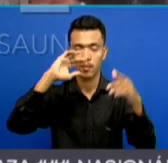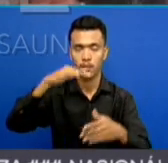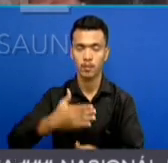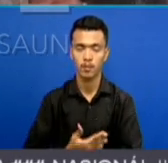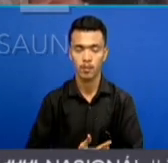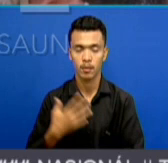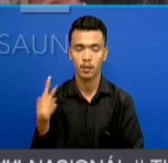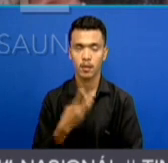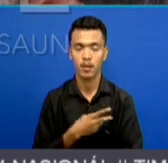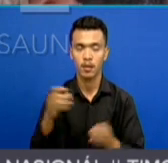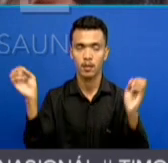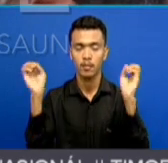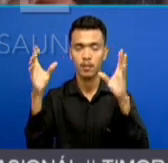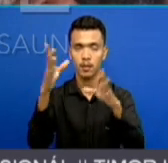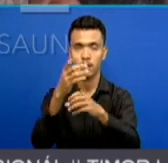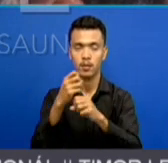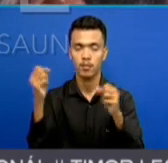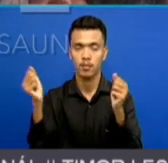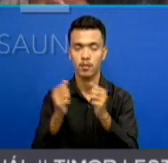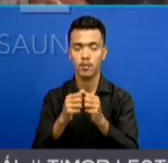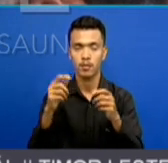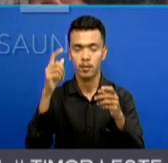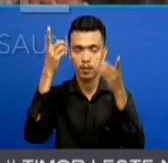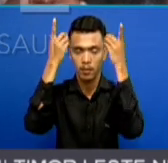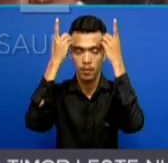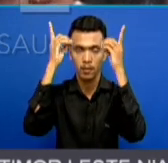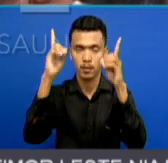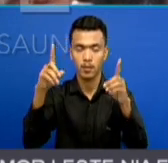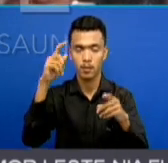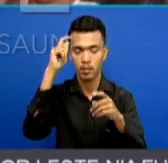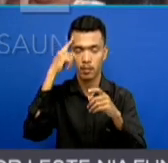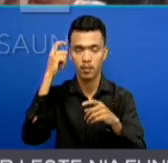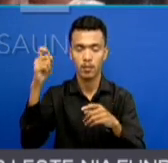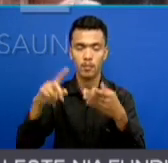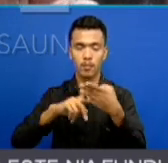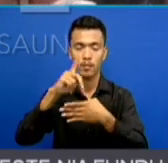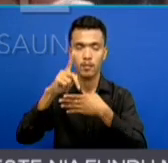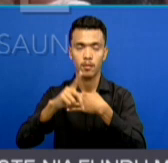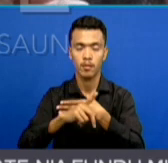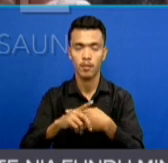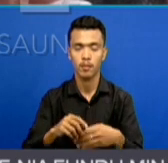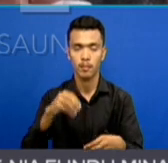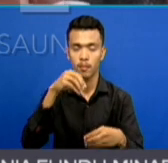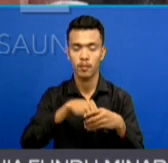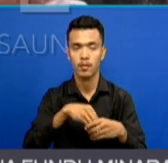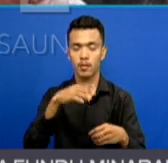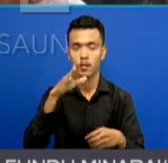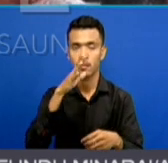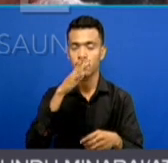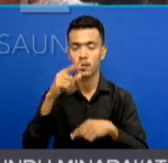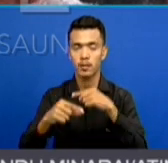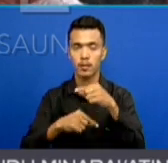mi lamenta teve sua decisão e de net tamba programa Bolsa da Mãe de geração FOM